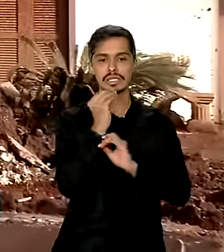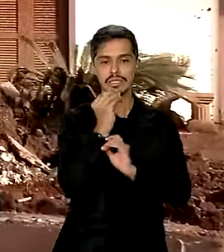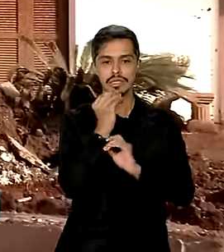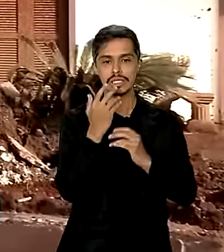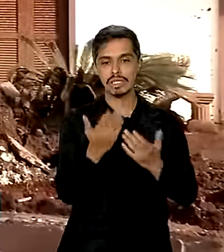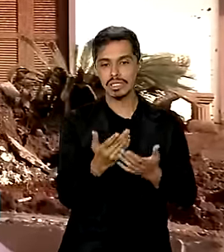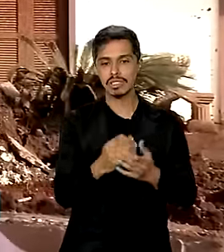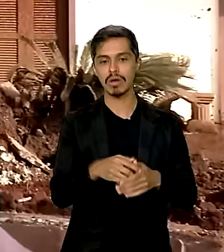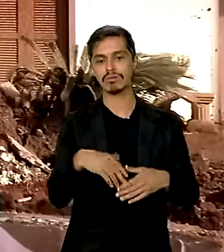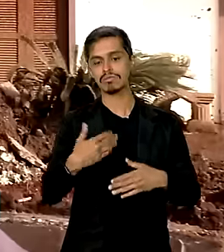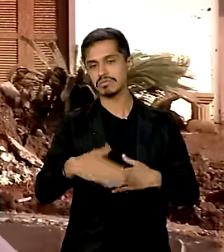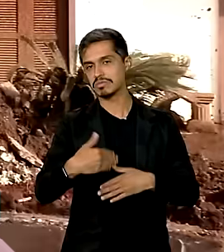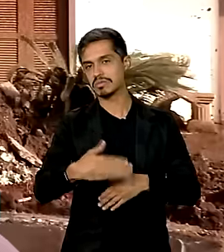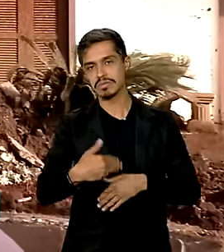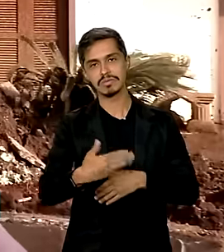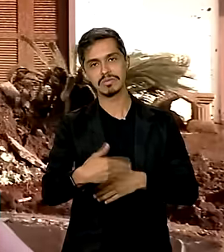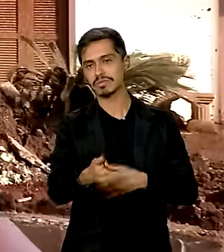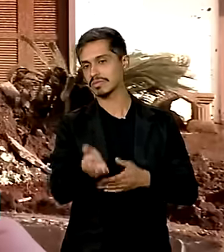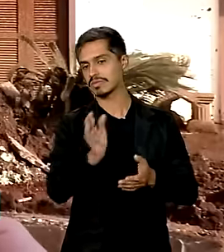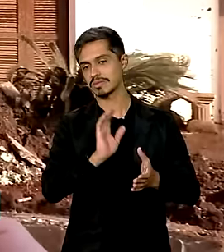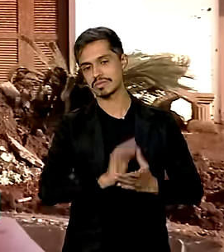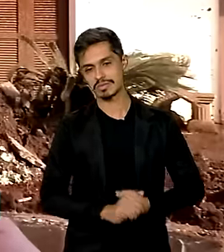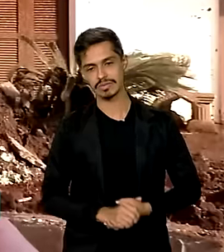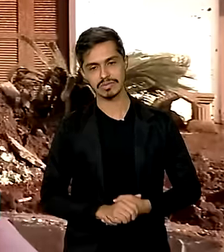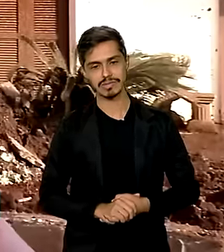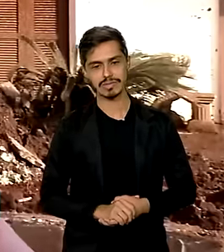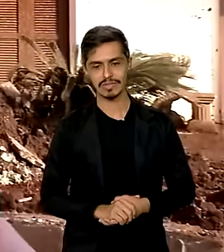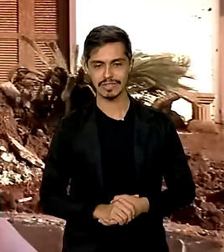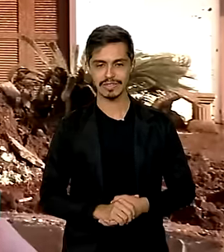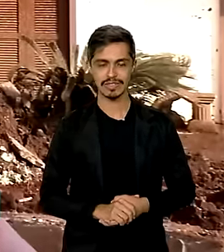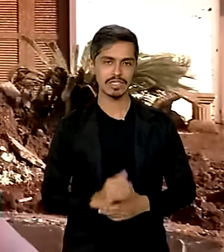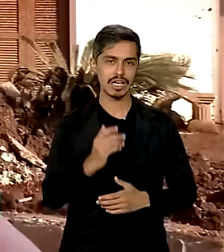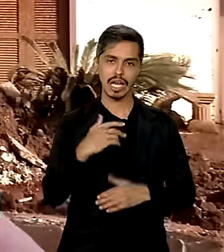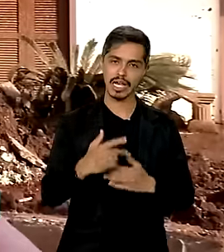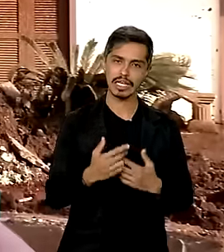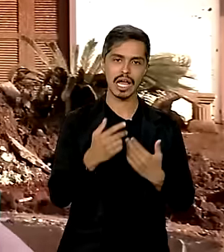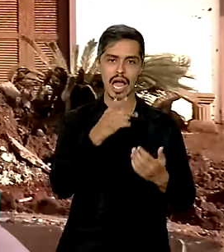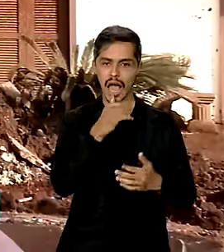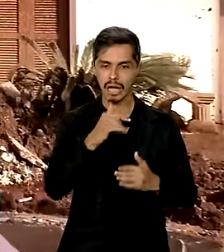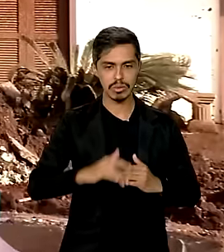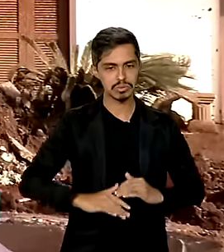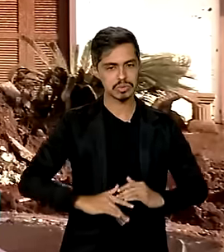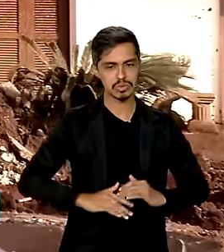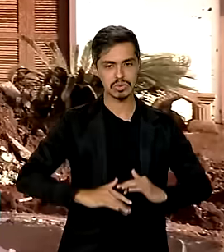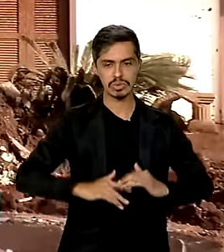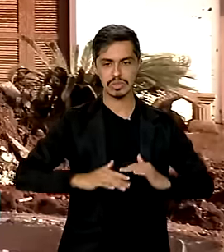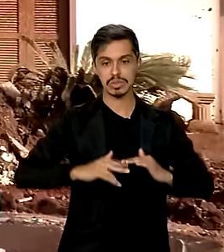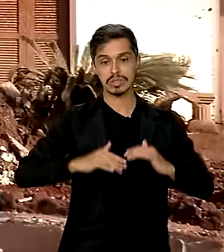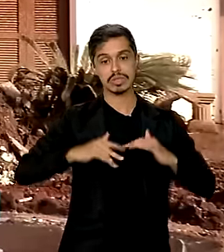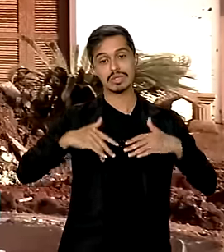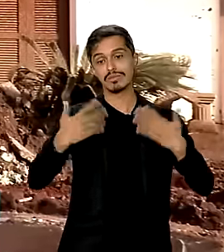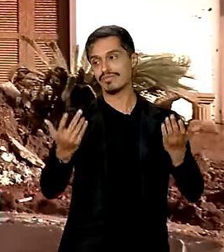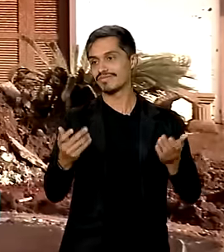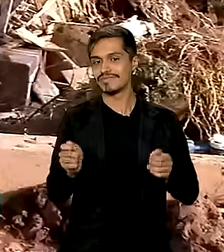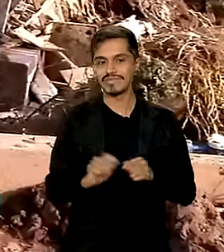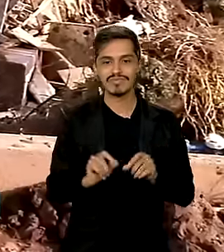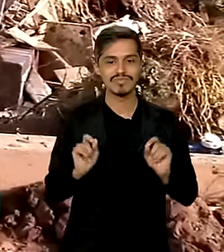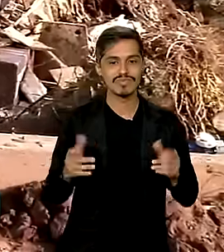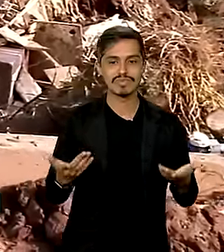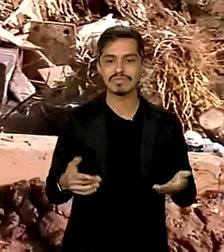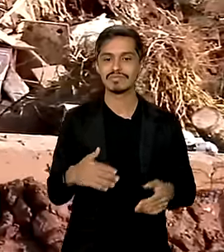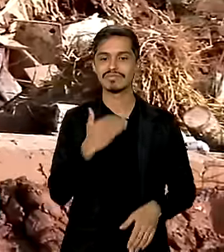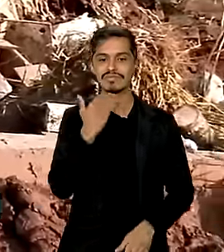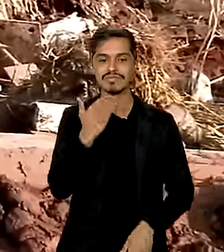e foi, né? E foi aumentando. E fazer o quê? Não tinha mais.